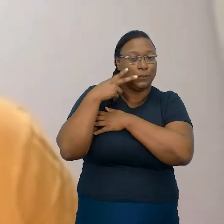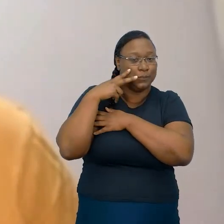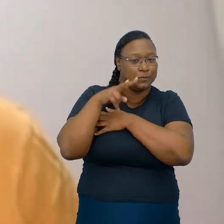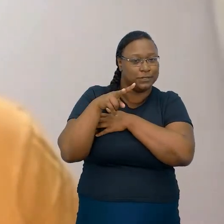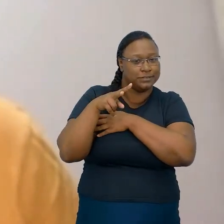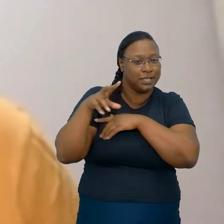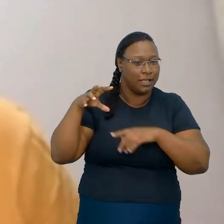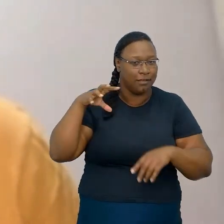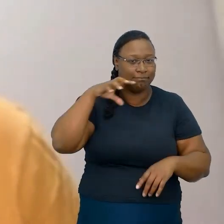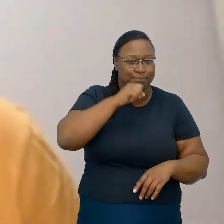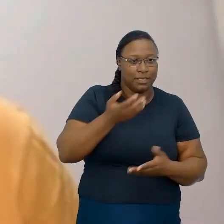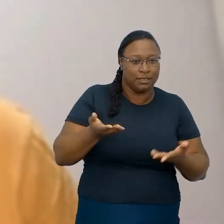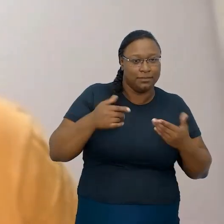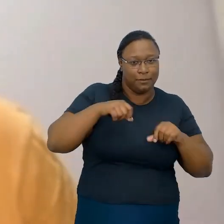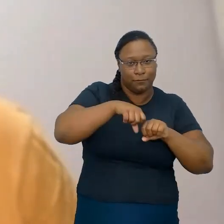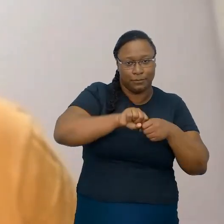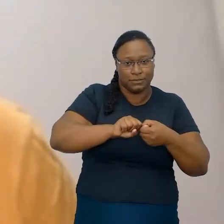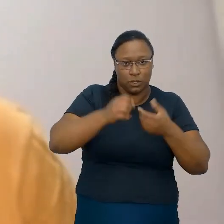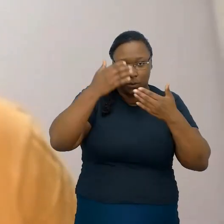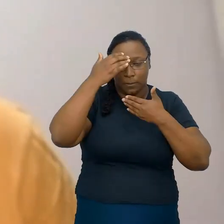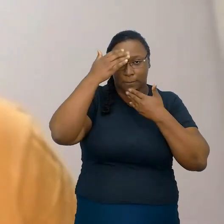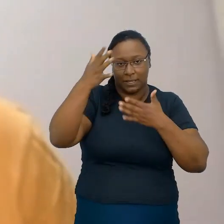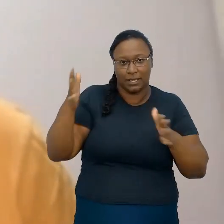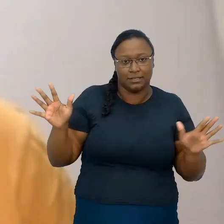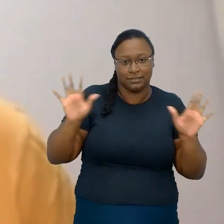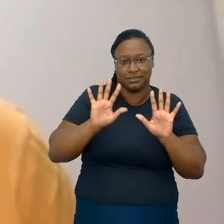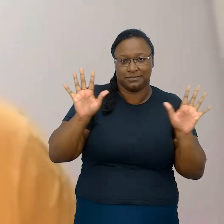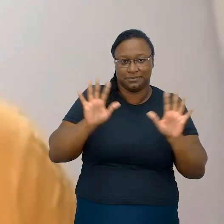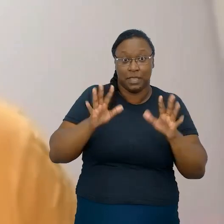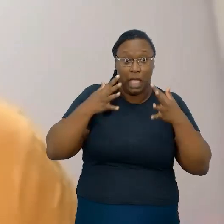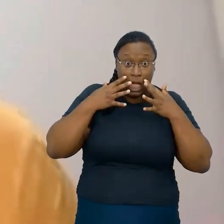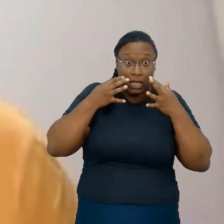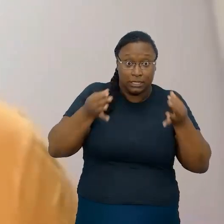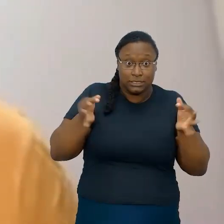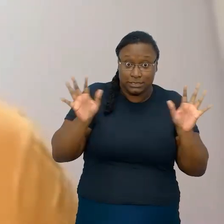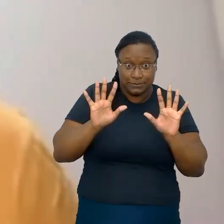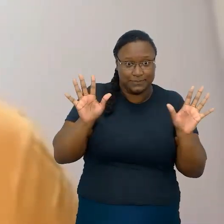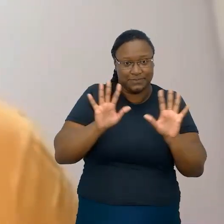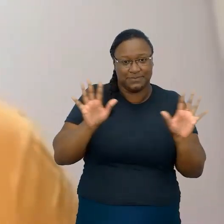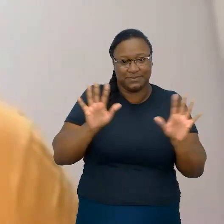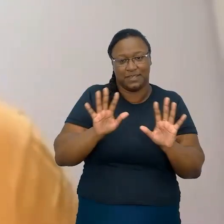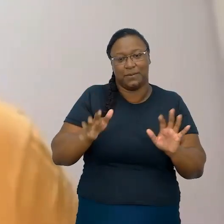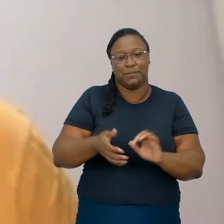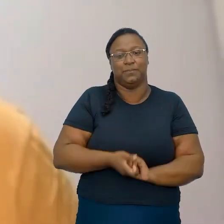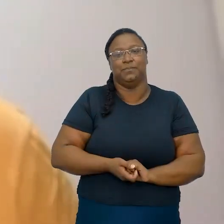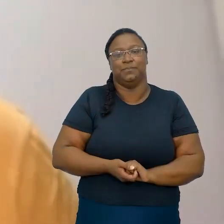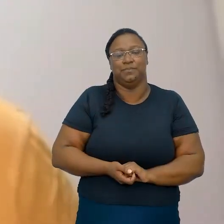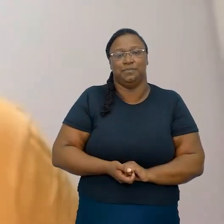menos aqui na formação. Muito obrigado pela atenção e até logo.